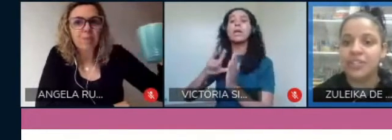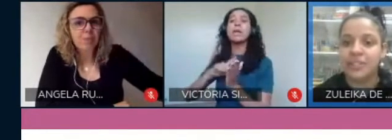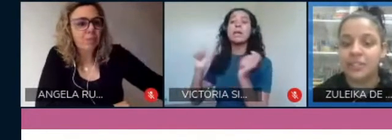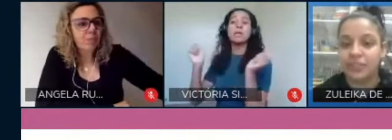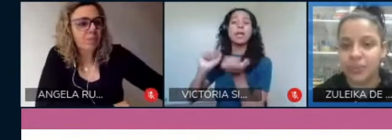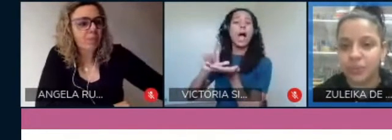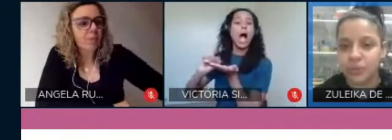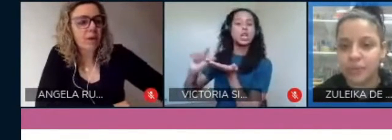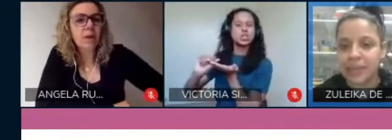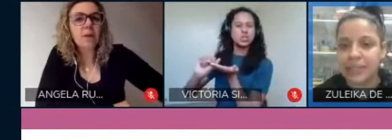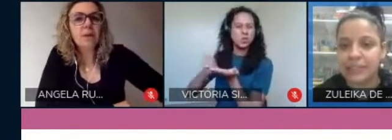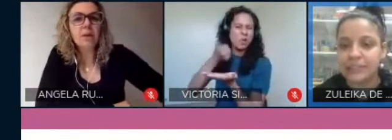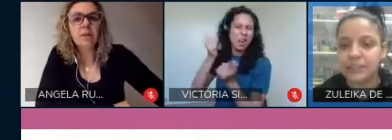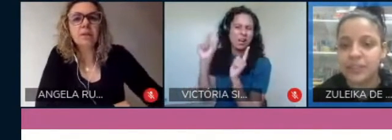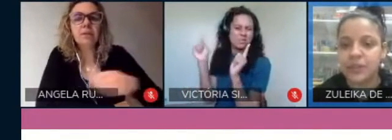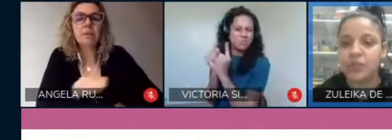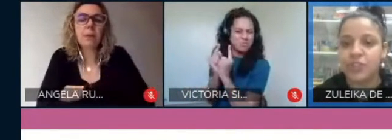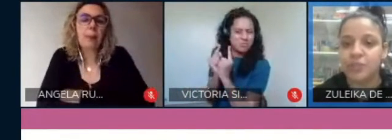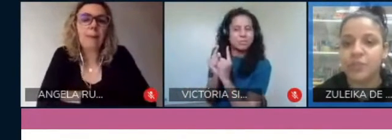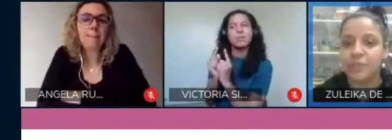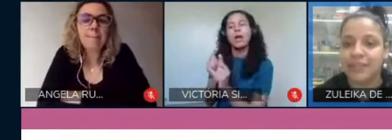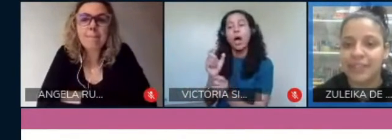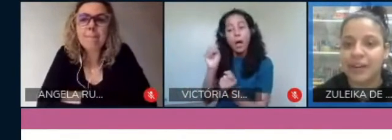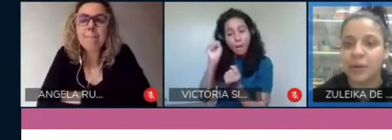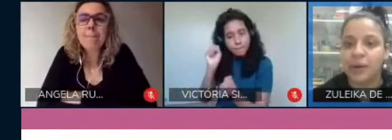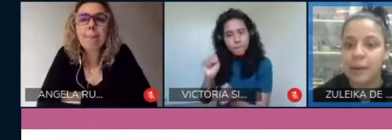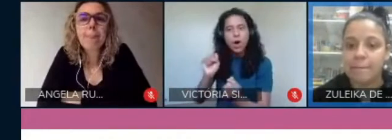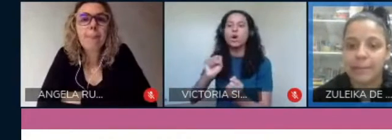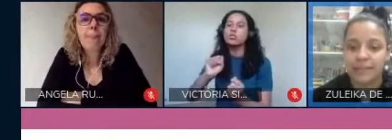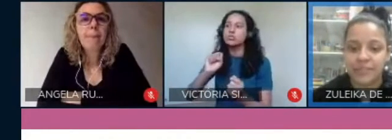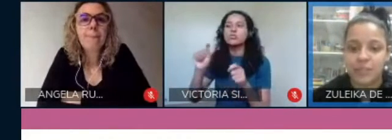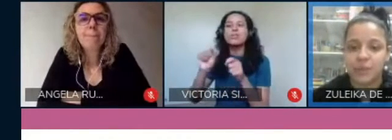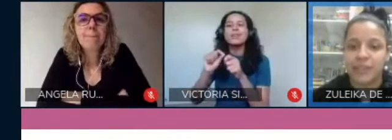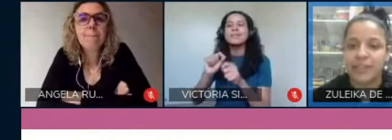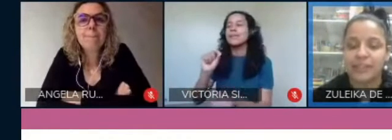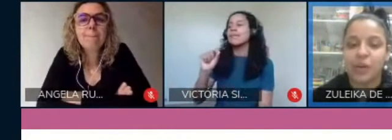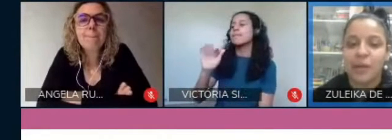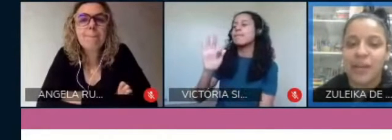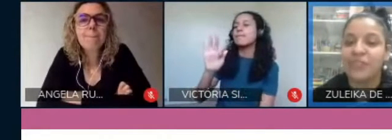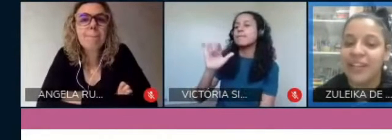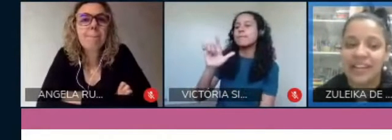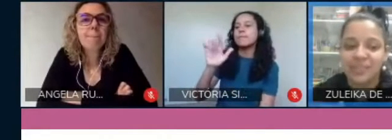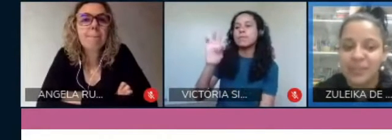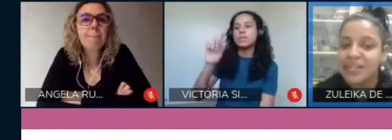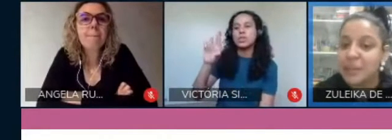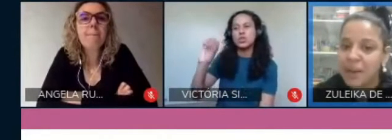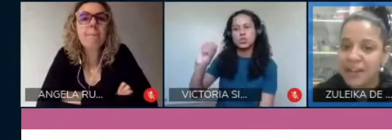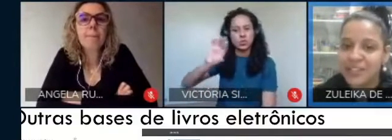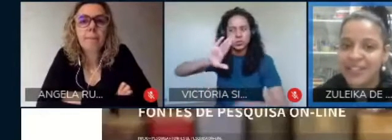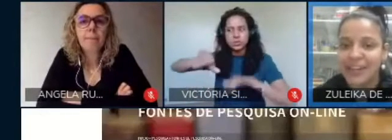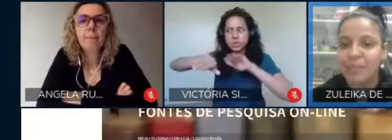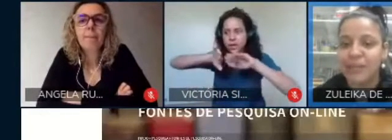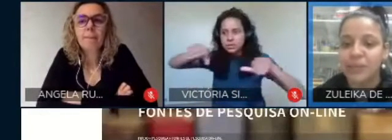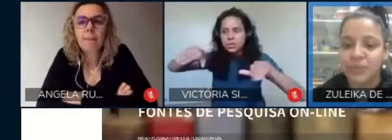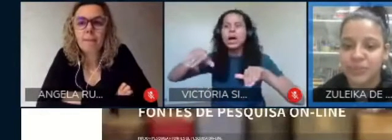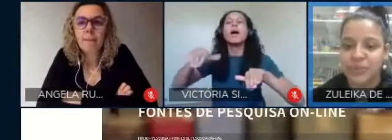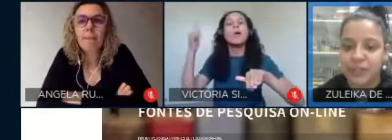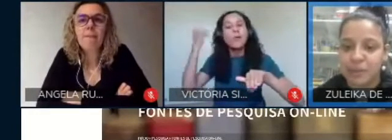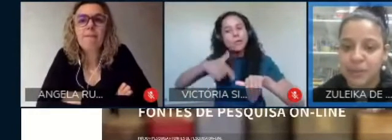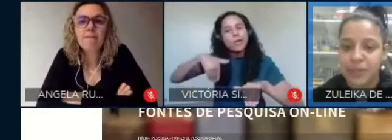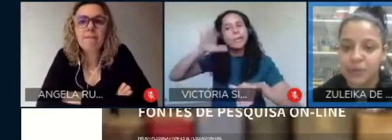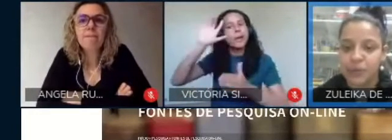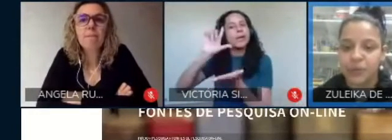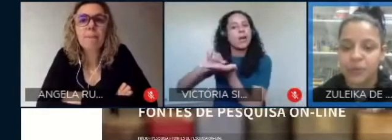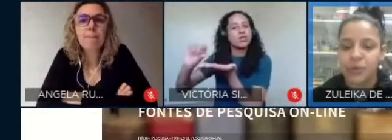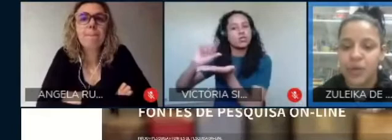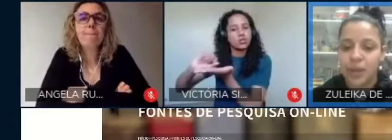Então, eu consigo fazer esse filtro ali no tipo de material. Né? Vocês podem dar uma navegada por essa página, que ela é bem